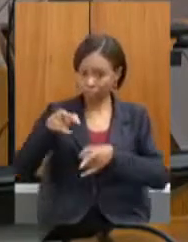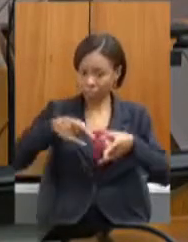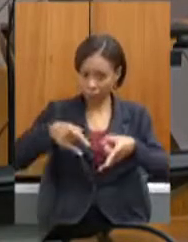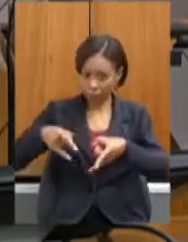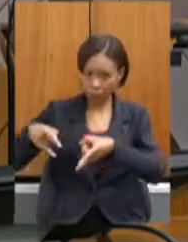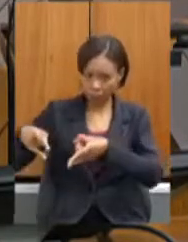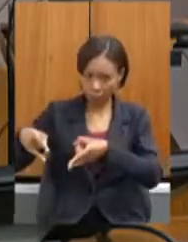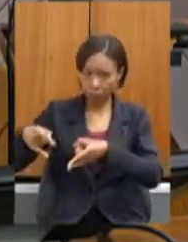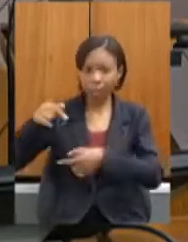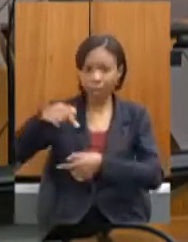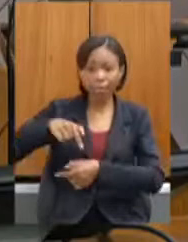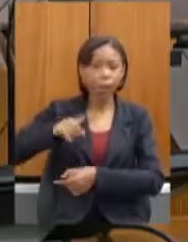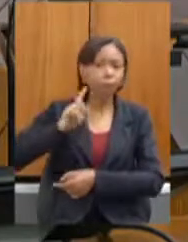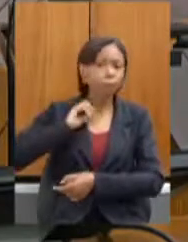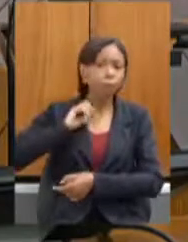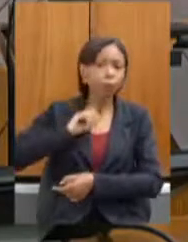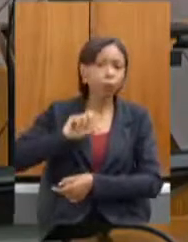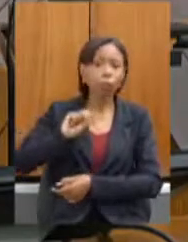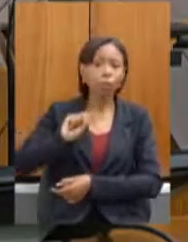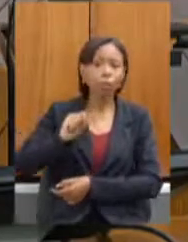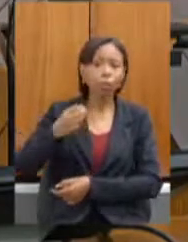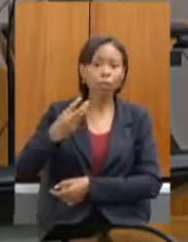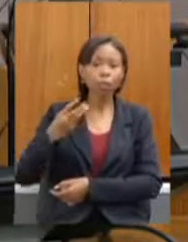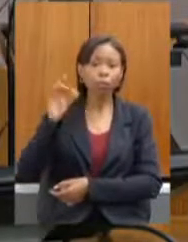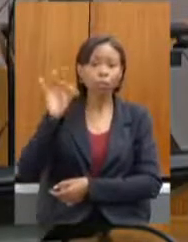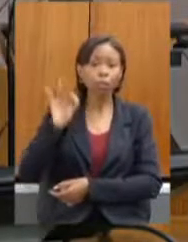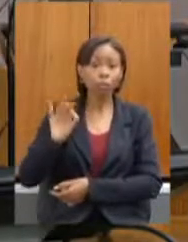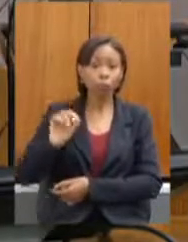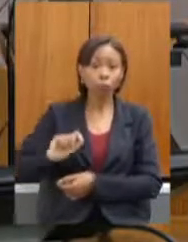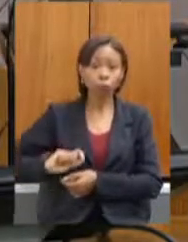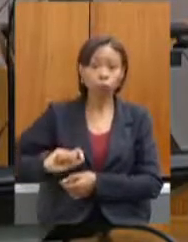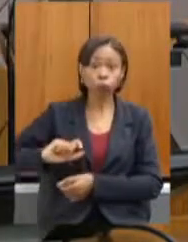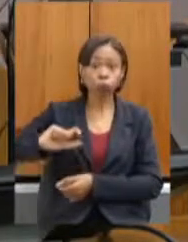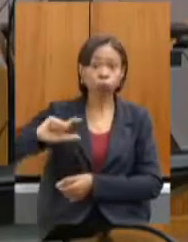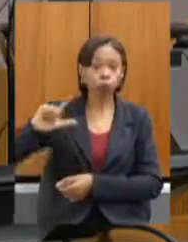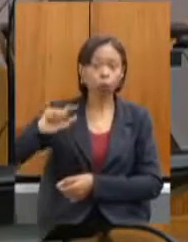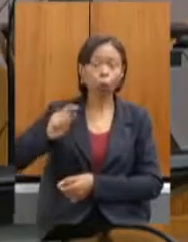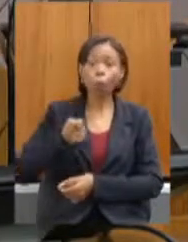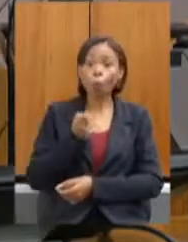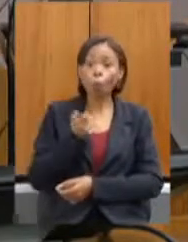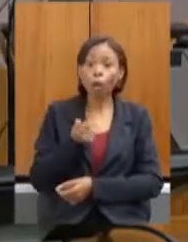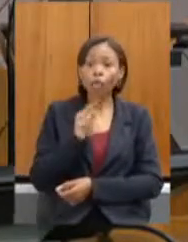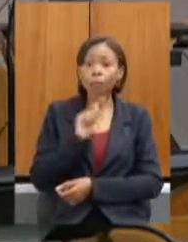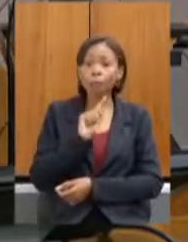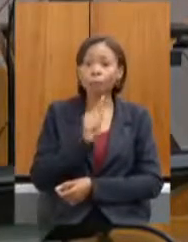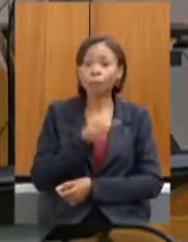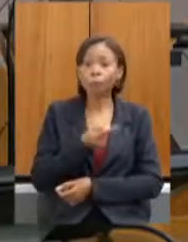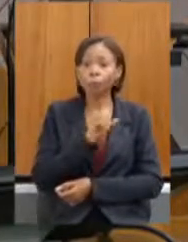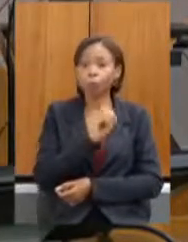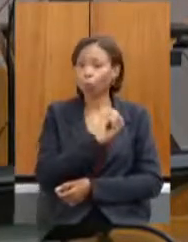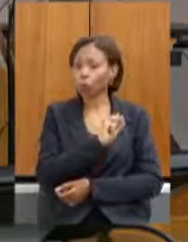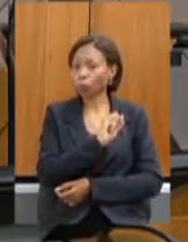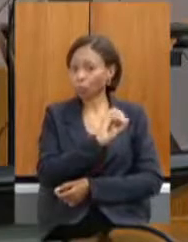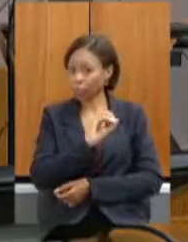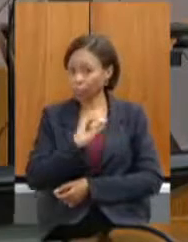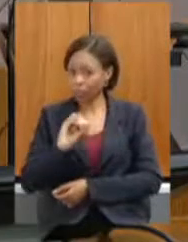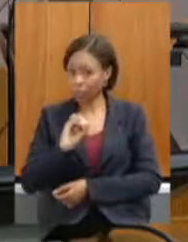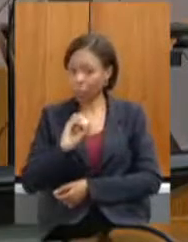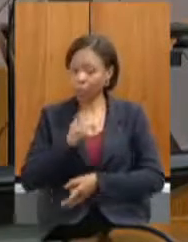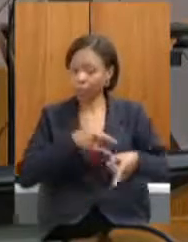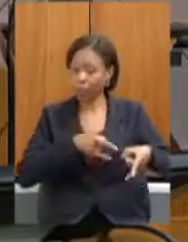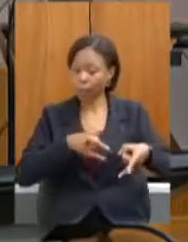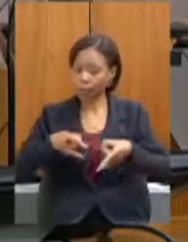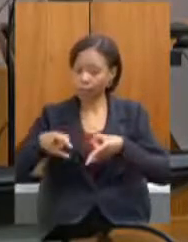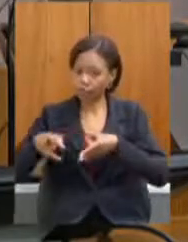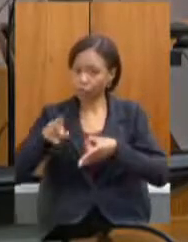teve um aumento de oitenta e três por cento quase 1.800 novos leitos de UTI em todo estado